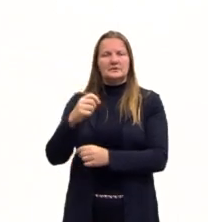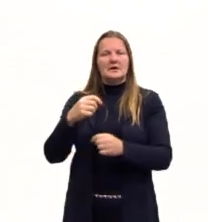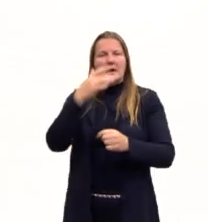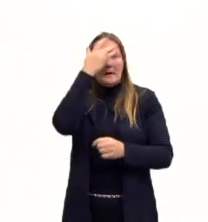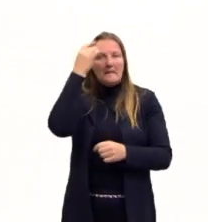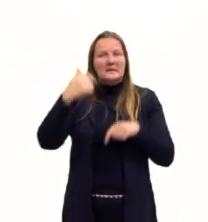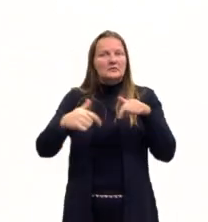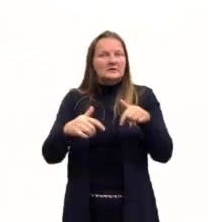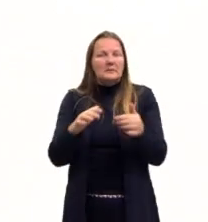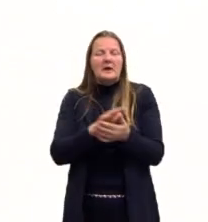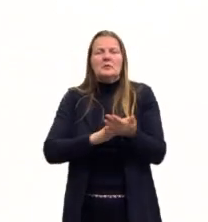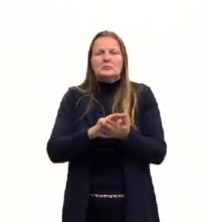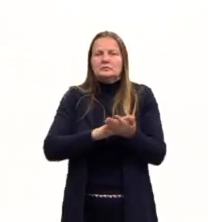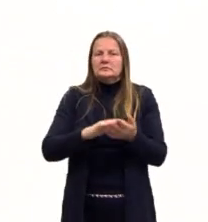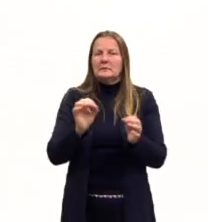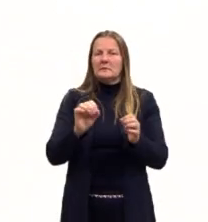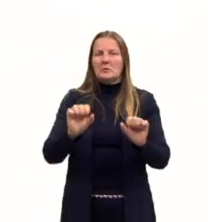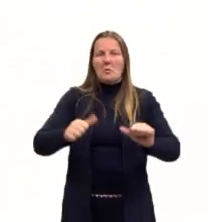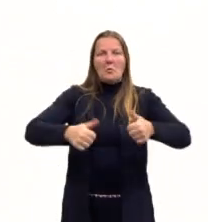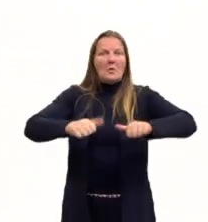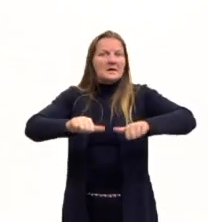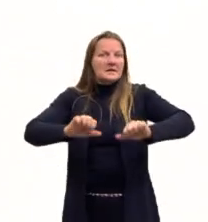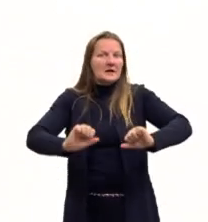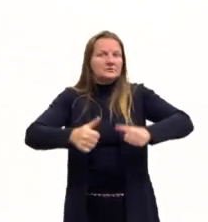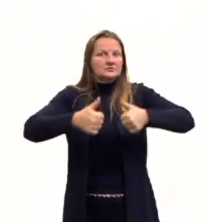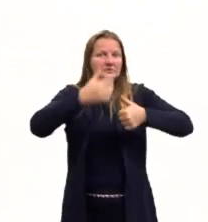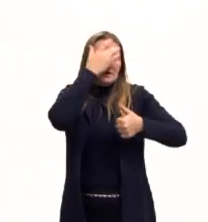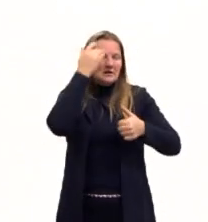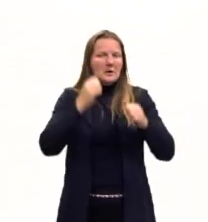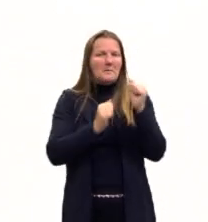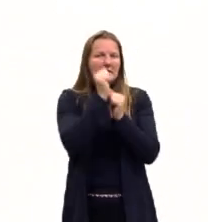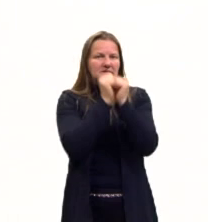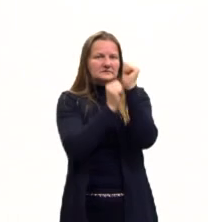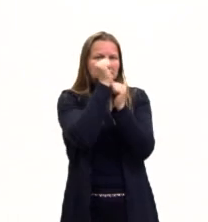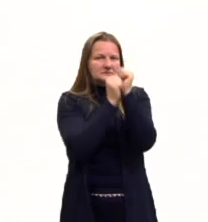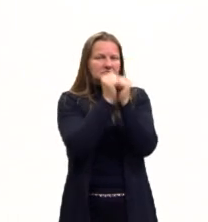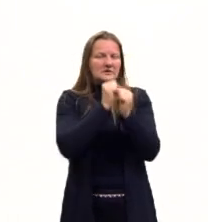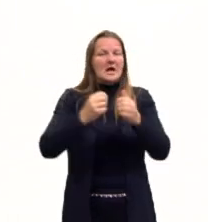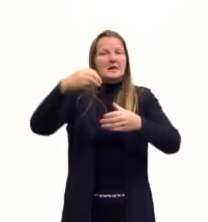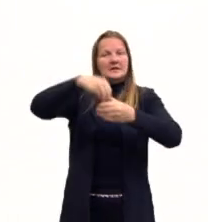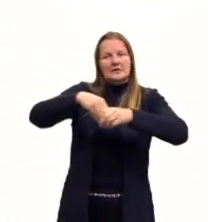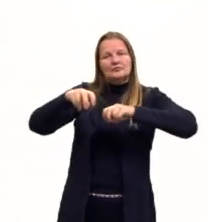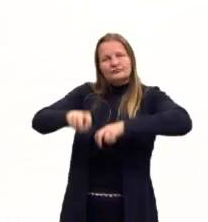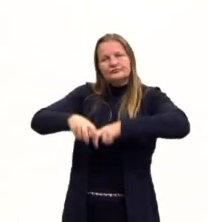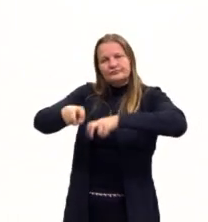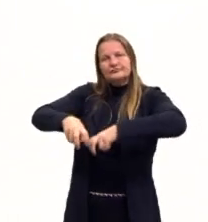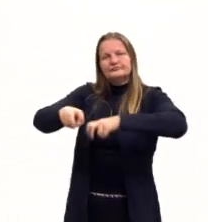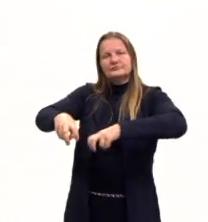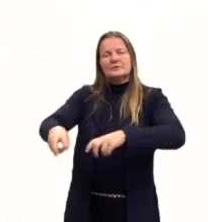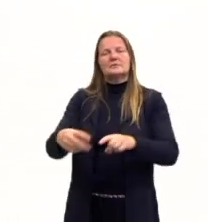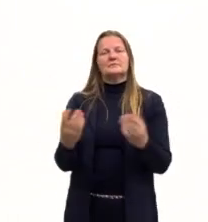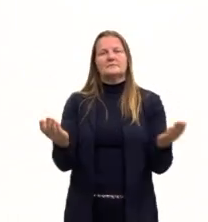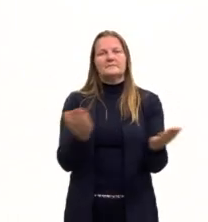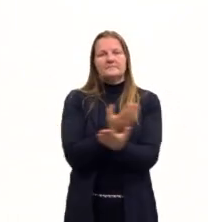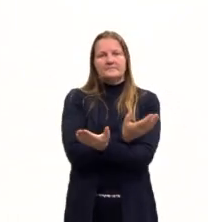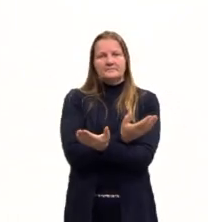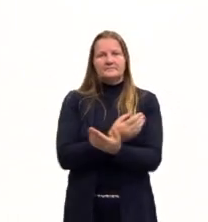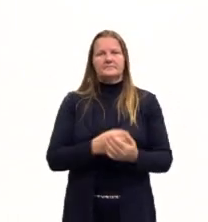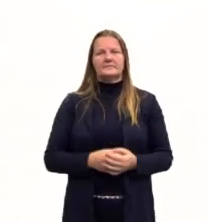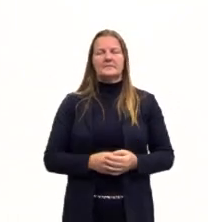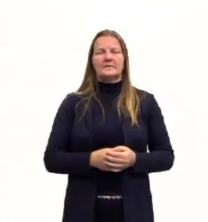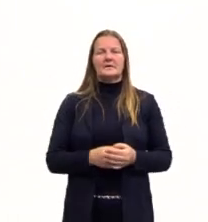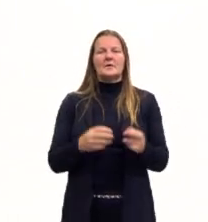não é lá das melhores mas ainda sinto tem um pouco mais de mecanização E aí eu trago trago para vocês justamente essa